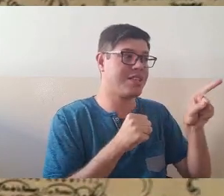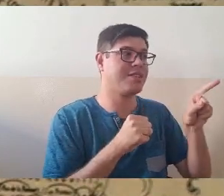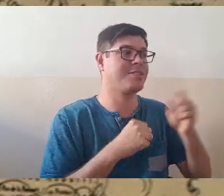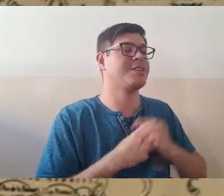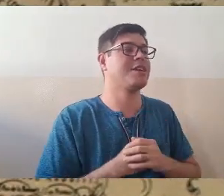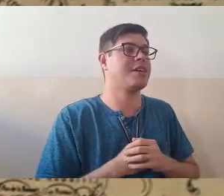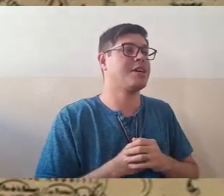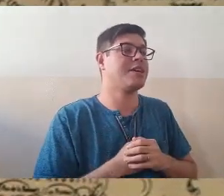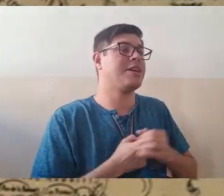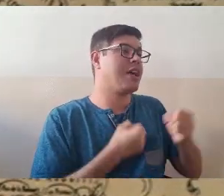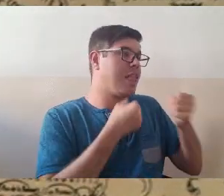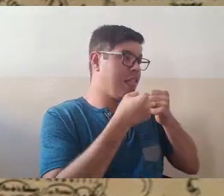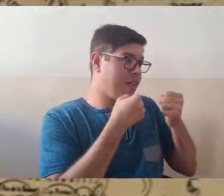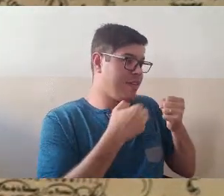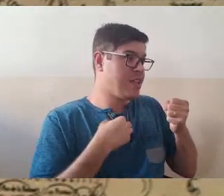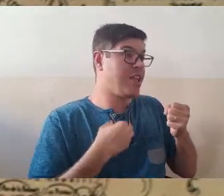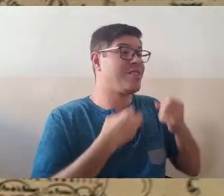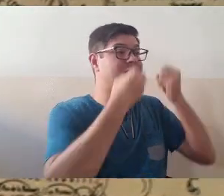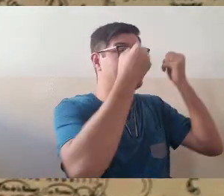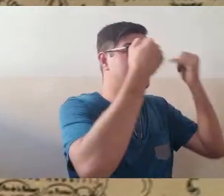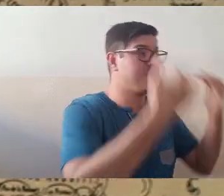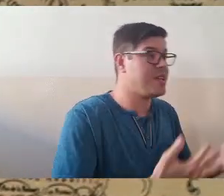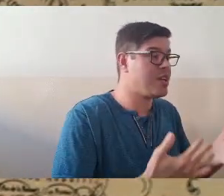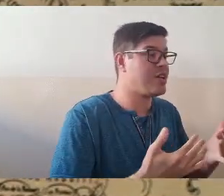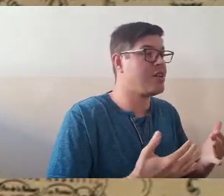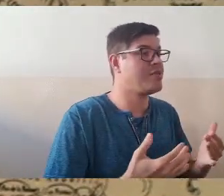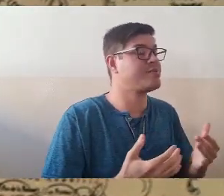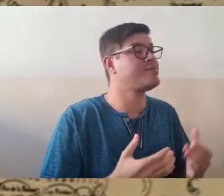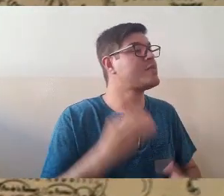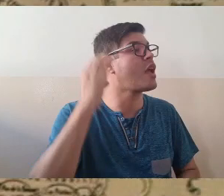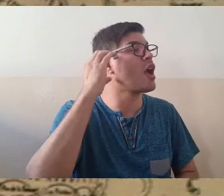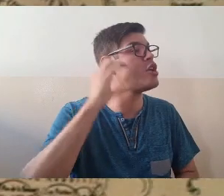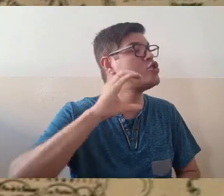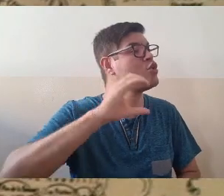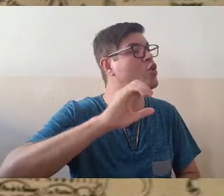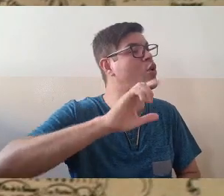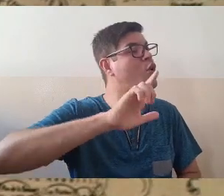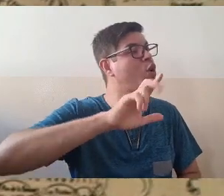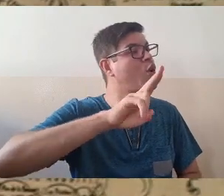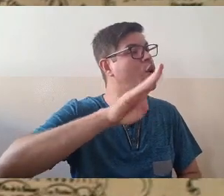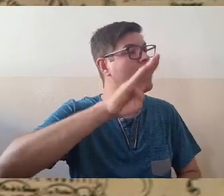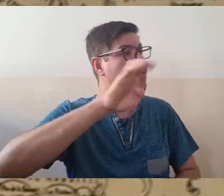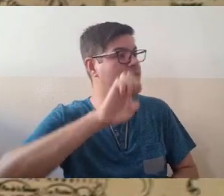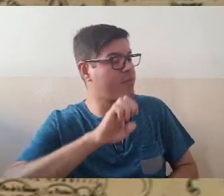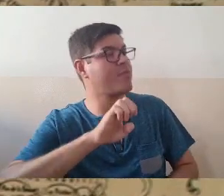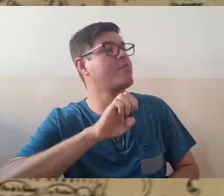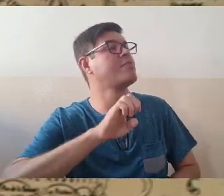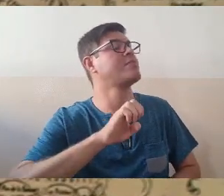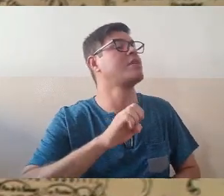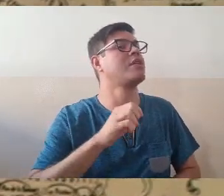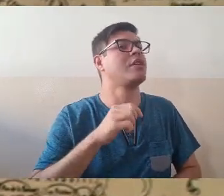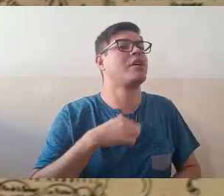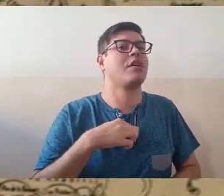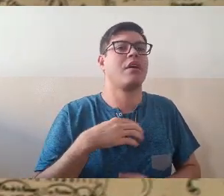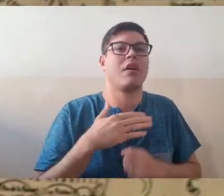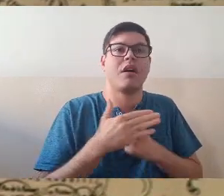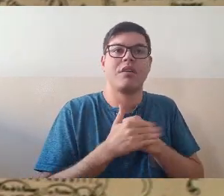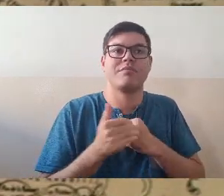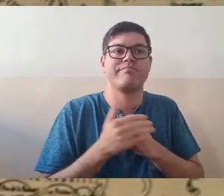Eu faço sempre referência à Rádio Clube, porque a Rádio Clube foi onde eu tive a oportunidade. Eu tenho assim um carinho imenso pela